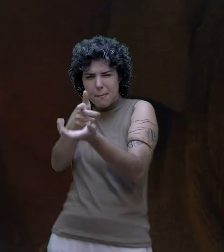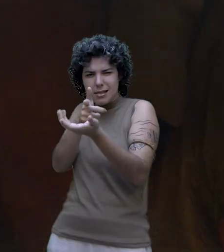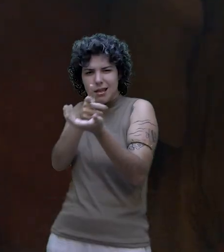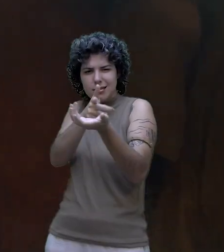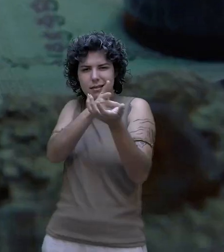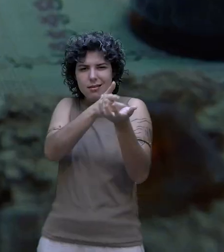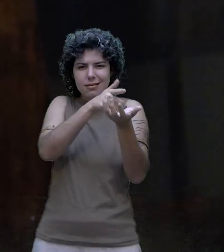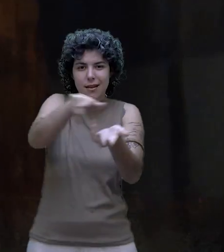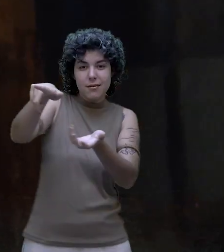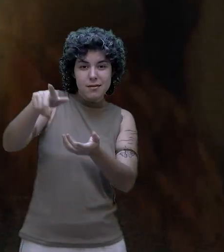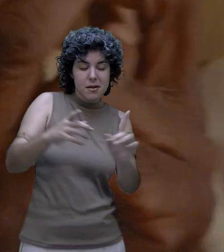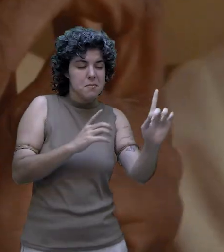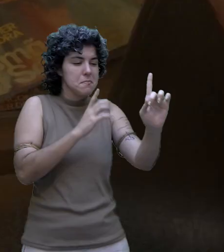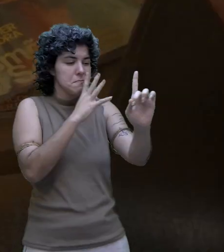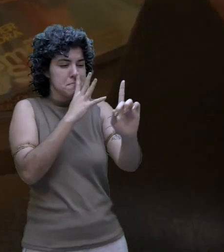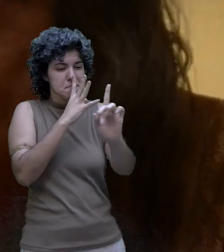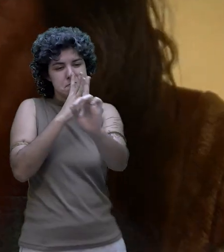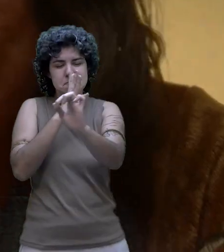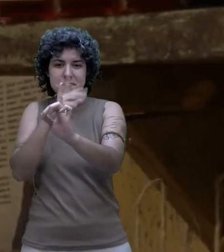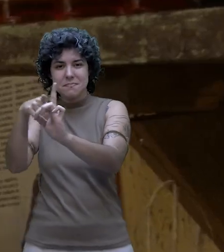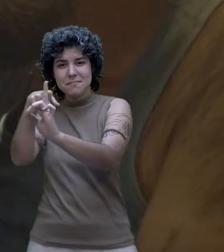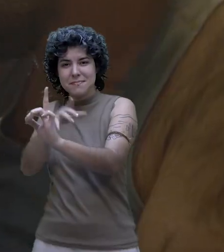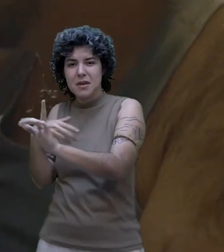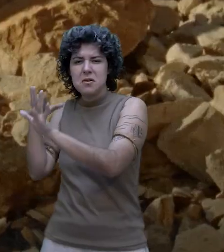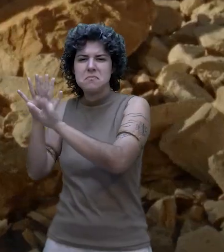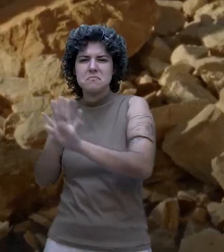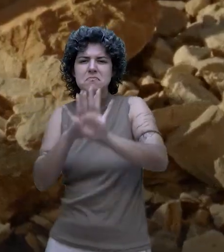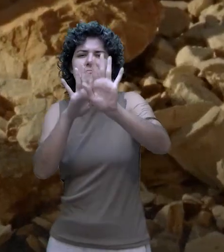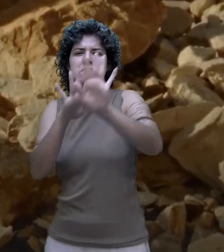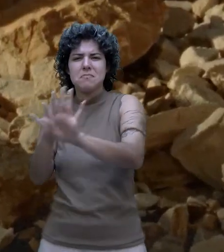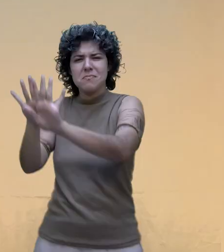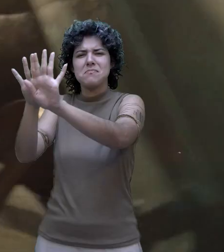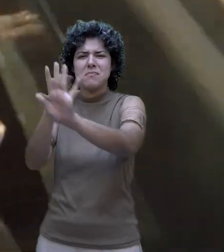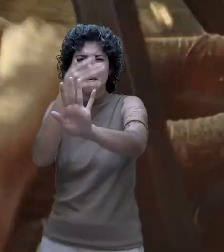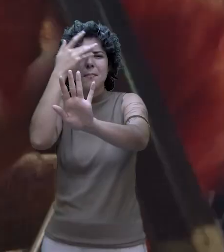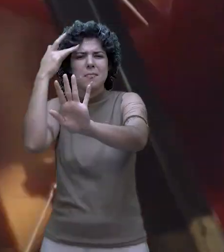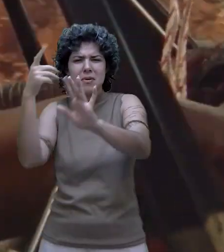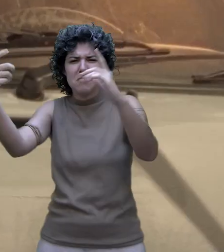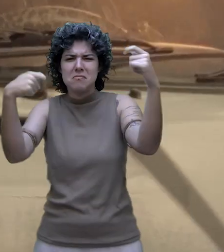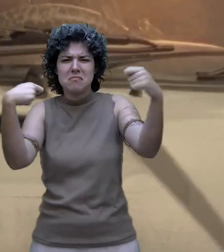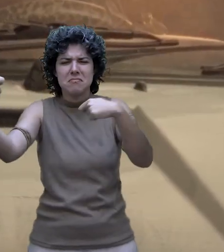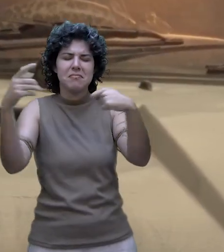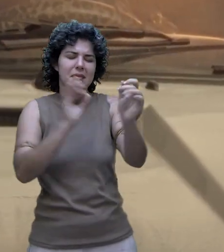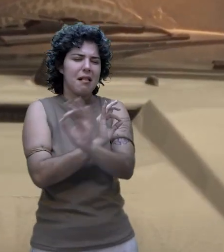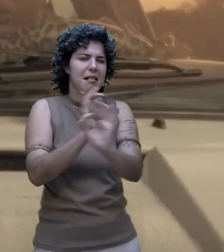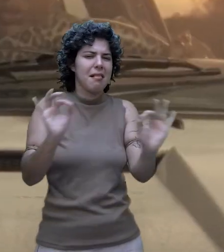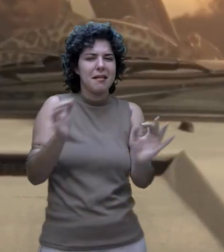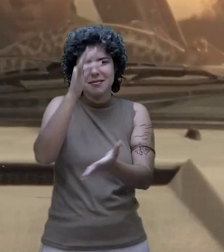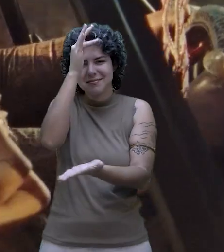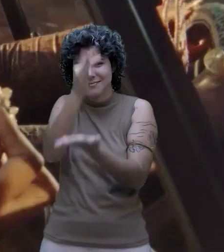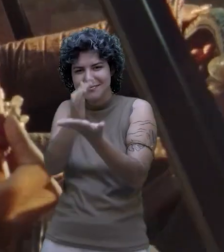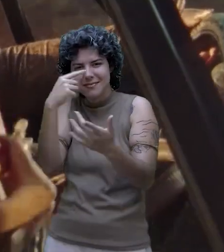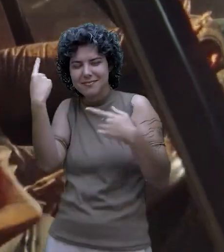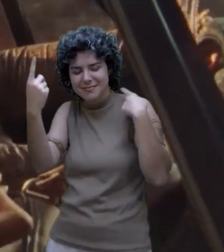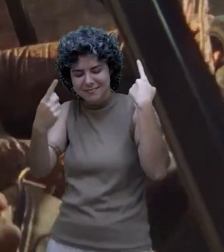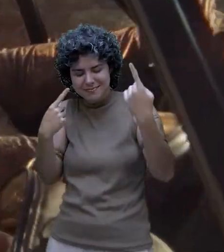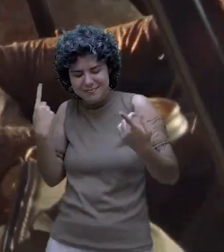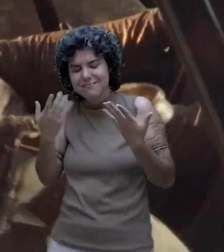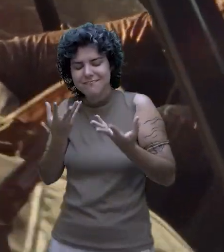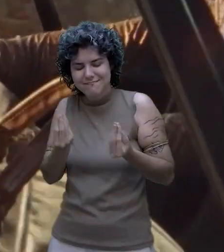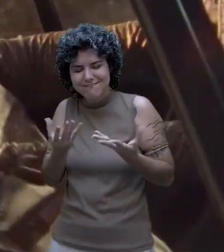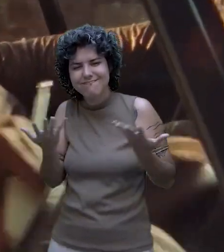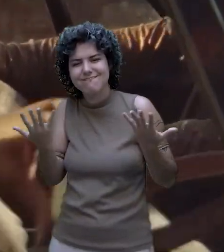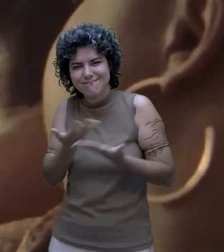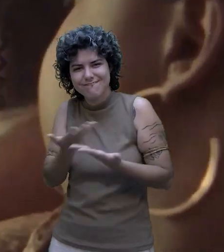ela passar, tô subindo a rua, ninguém vai me segurar. Fé nas malucas, muita fé